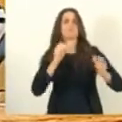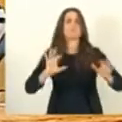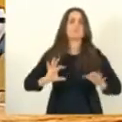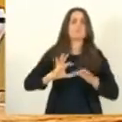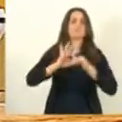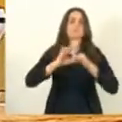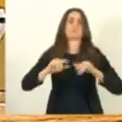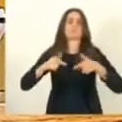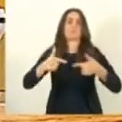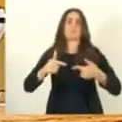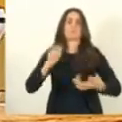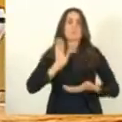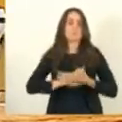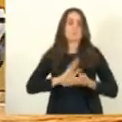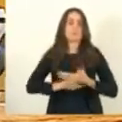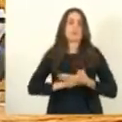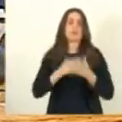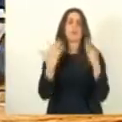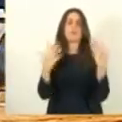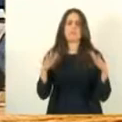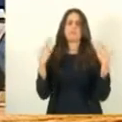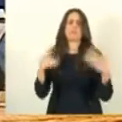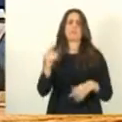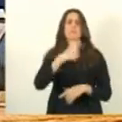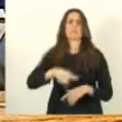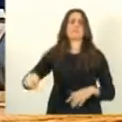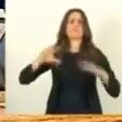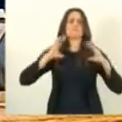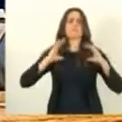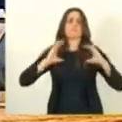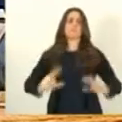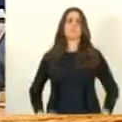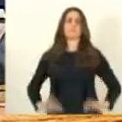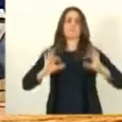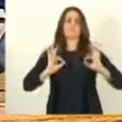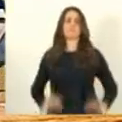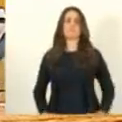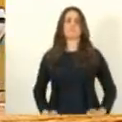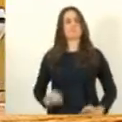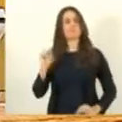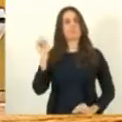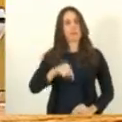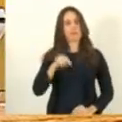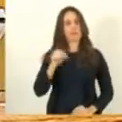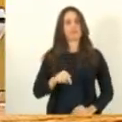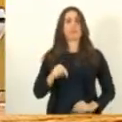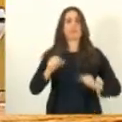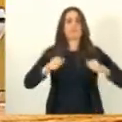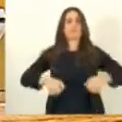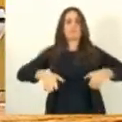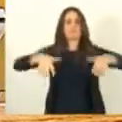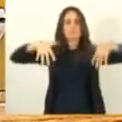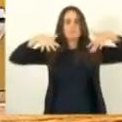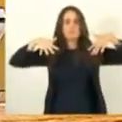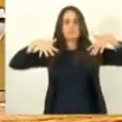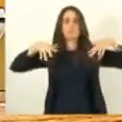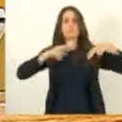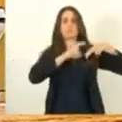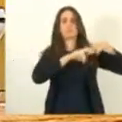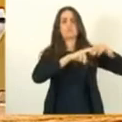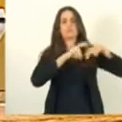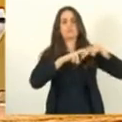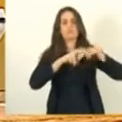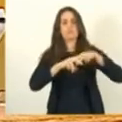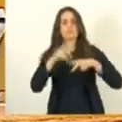inicialmente a postura de todos os senhores que tiveram aqui nessa galeria, por todos